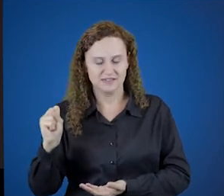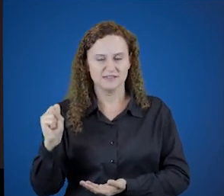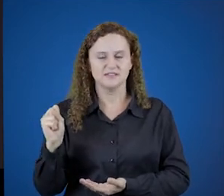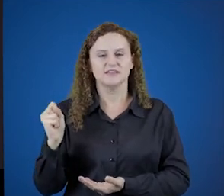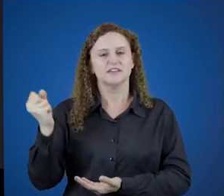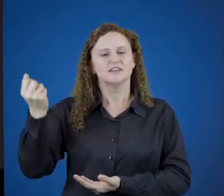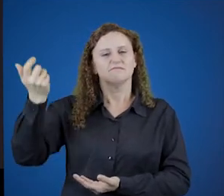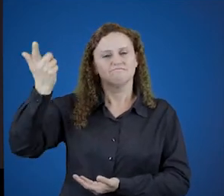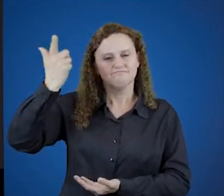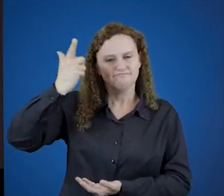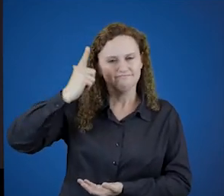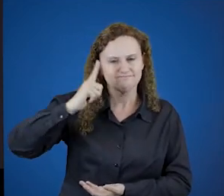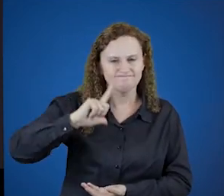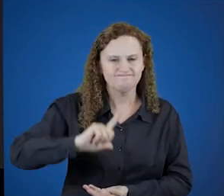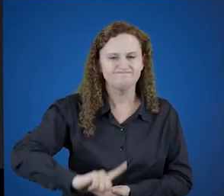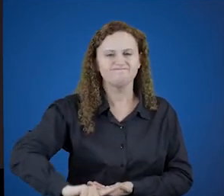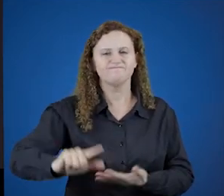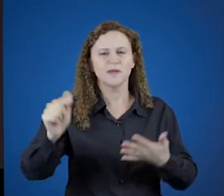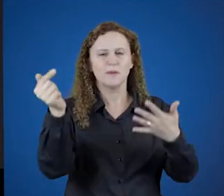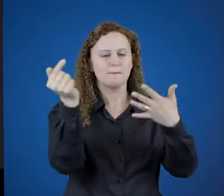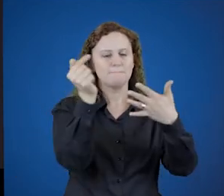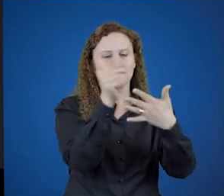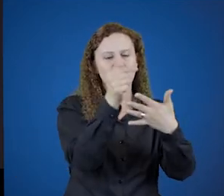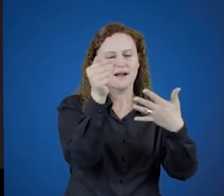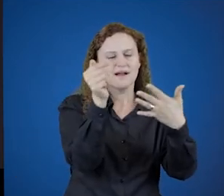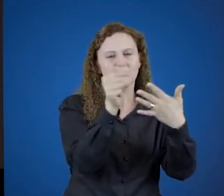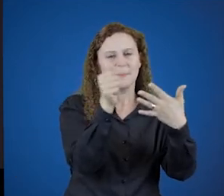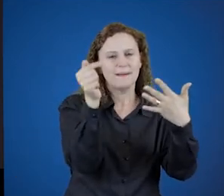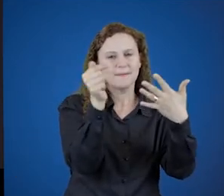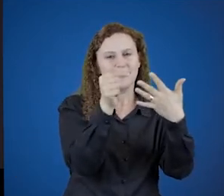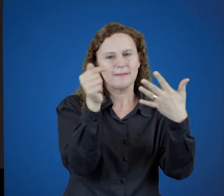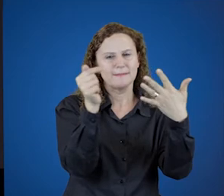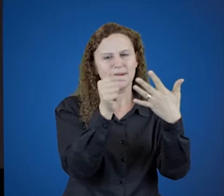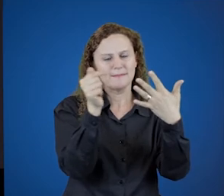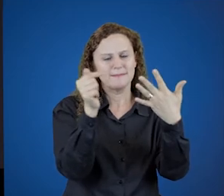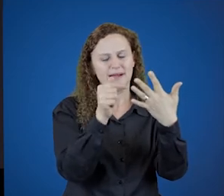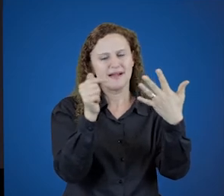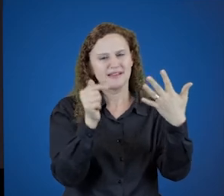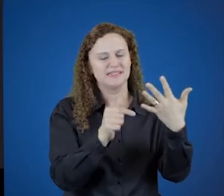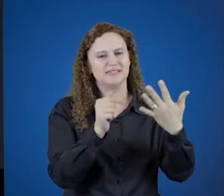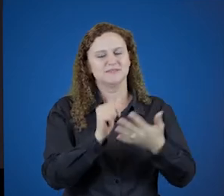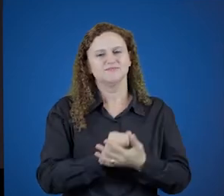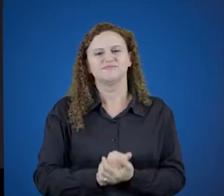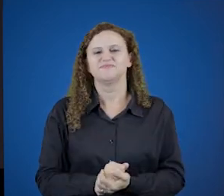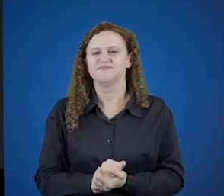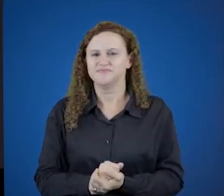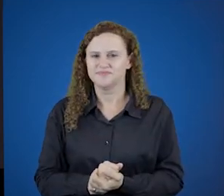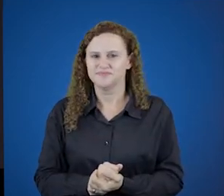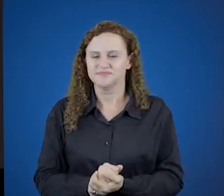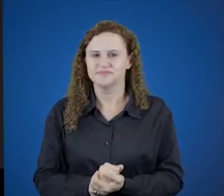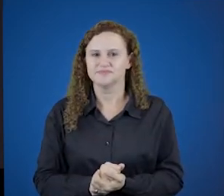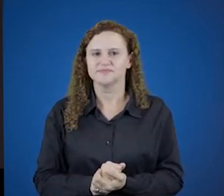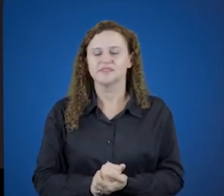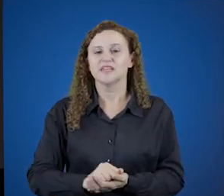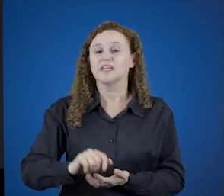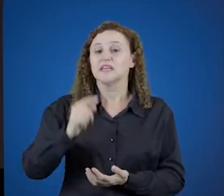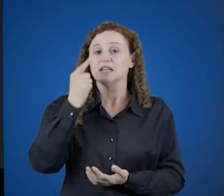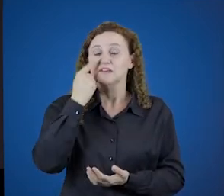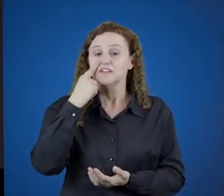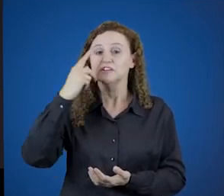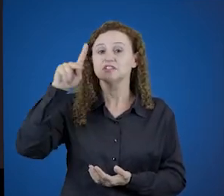o genitivo plural ano norum Oi dativo plural ano